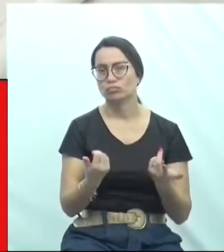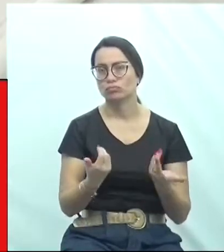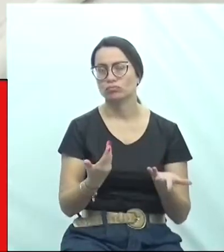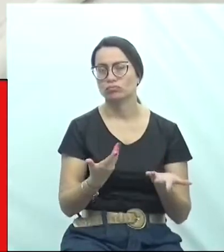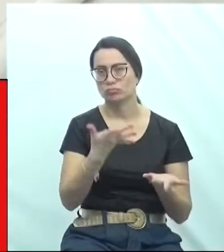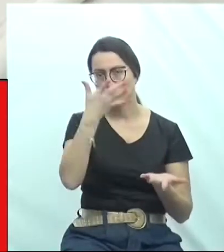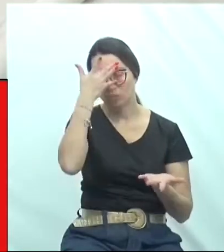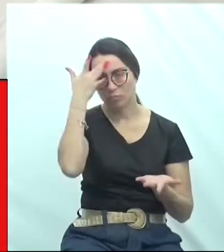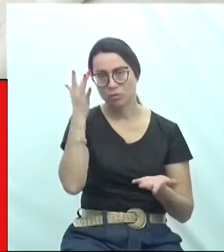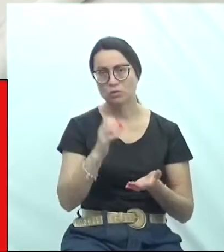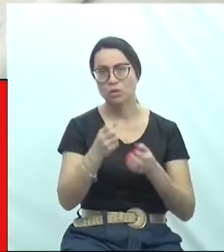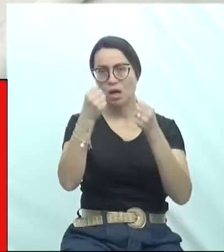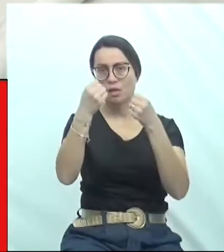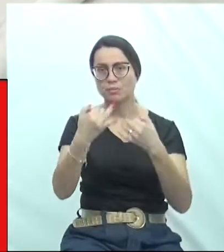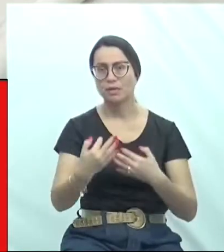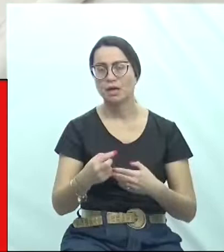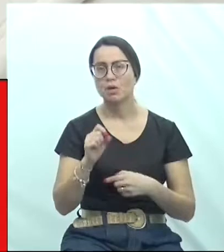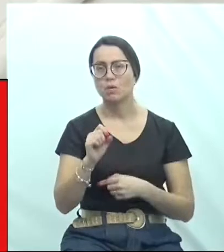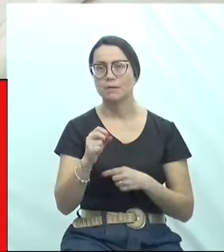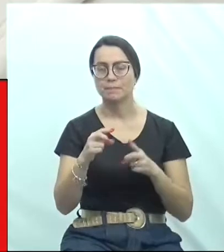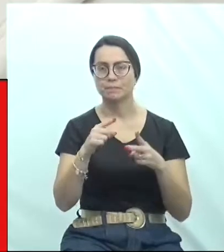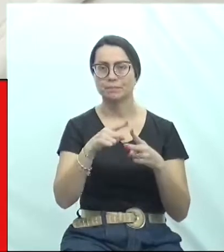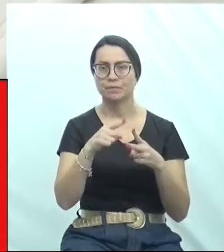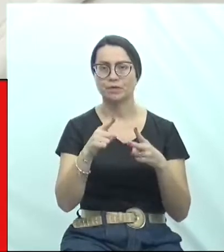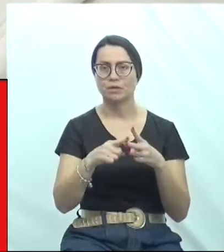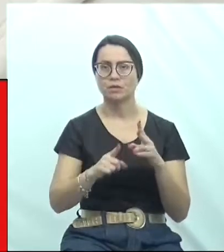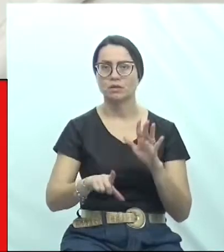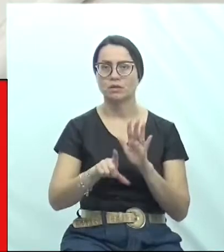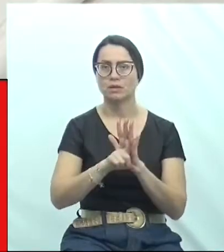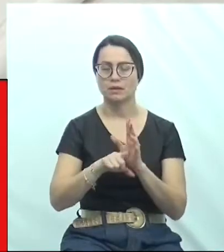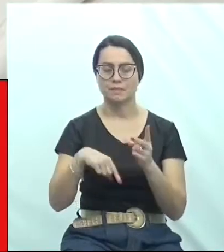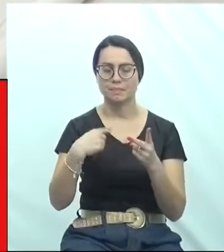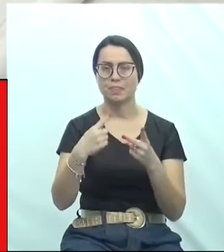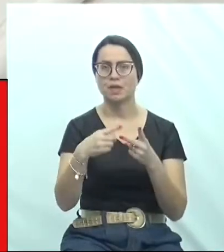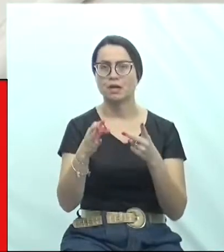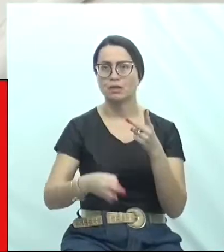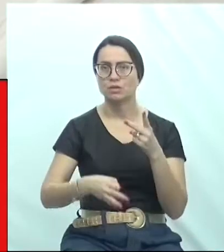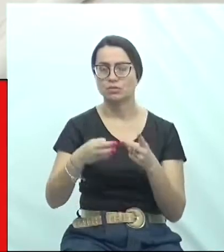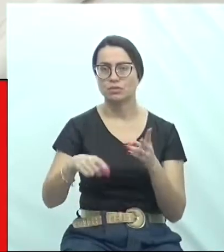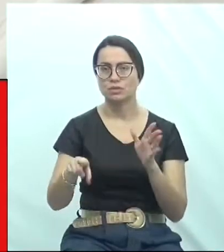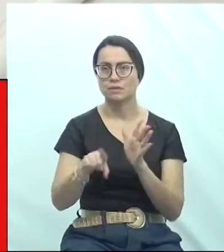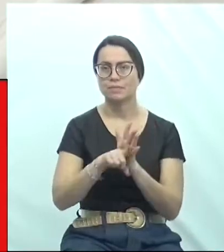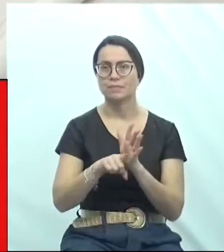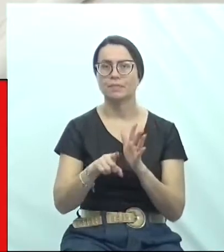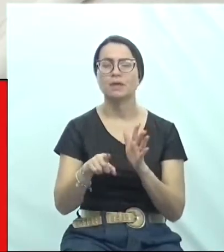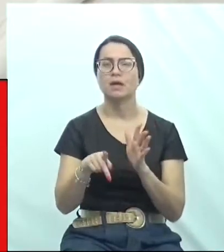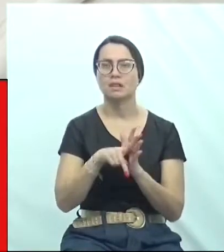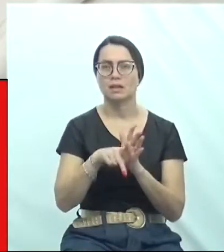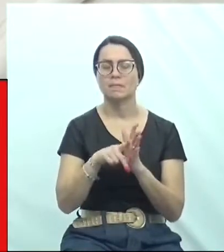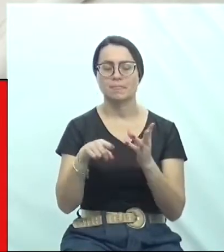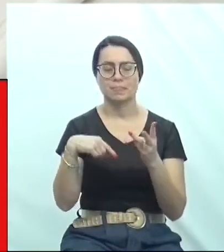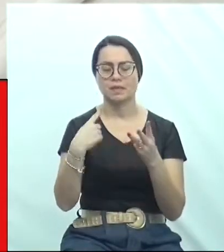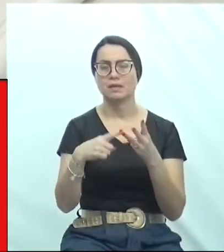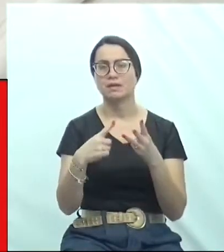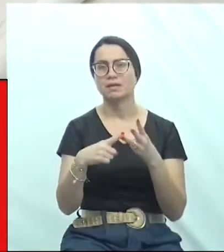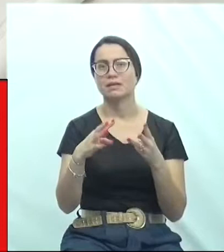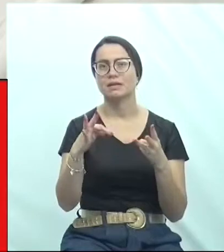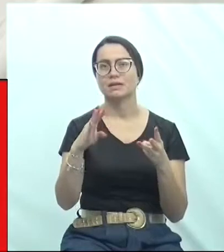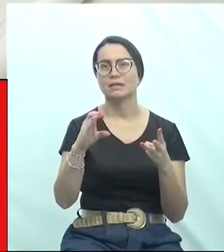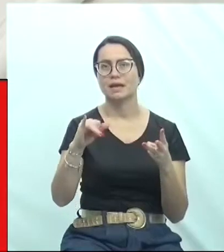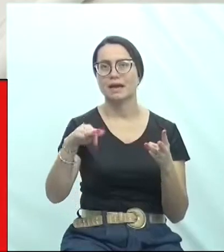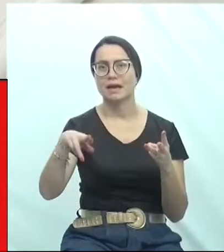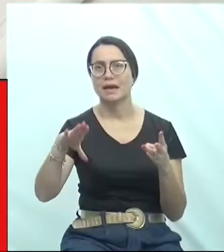básicas, que é legal e jurídica e técnica, tá? Primeiramente, deixa eu me